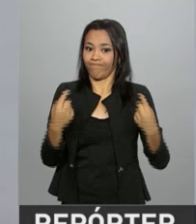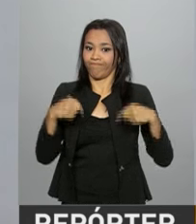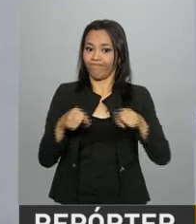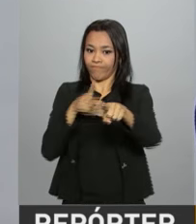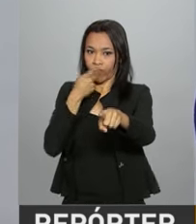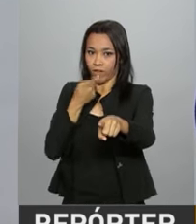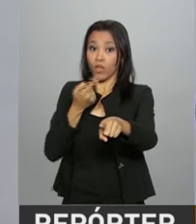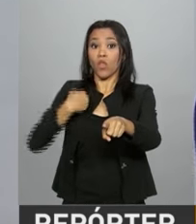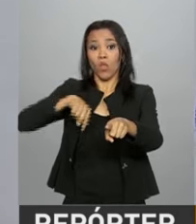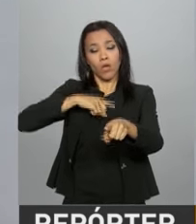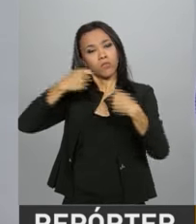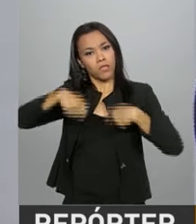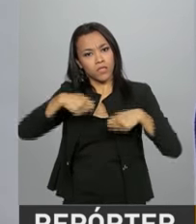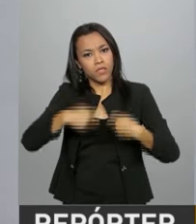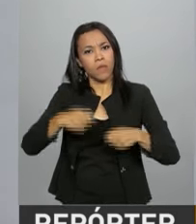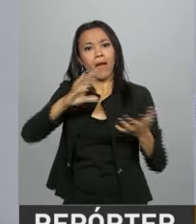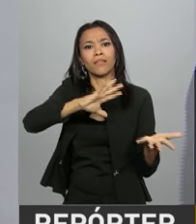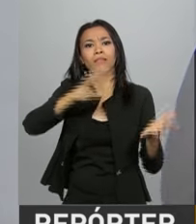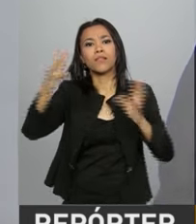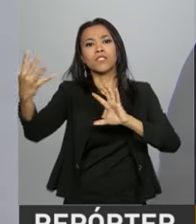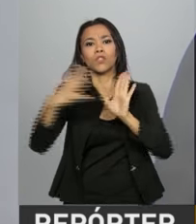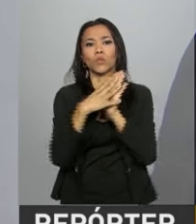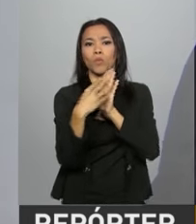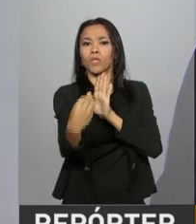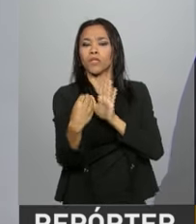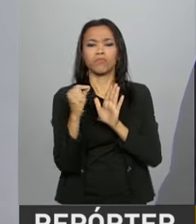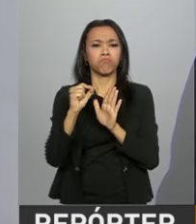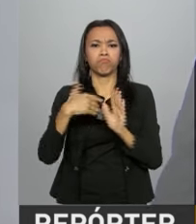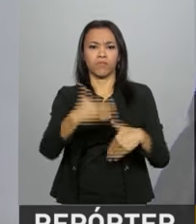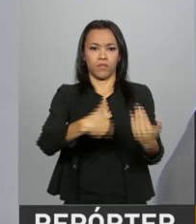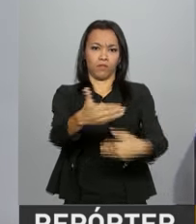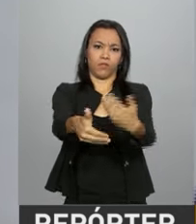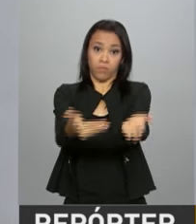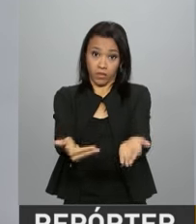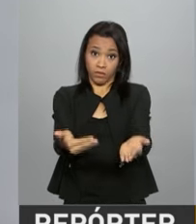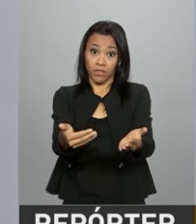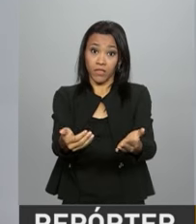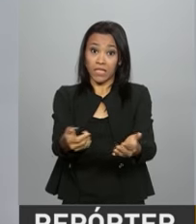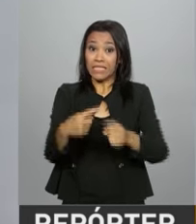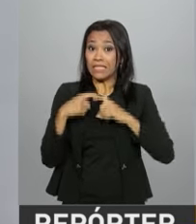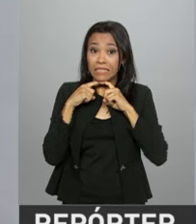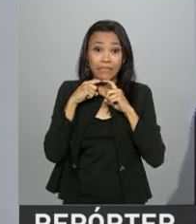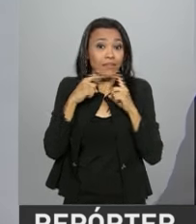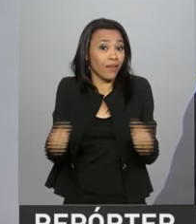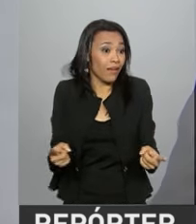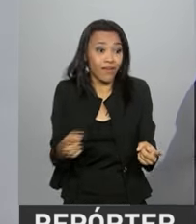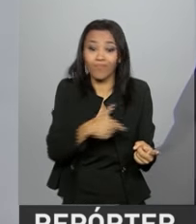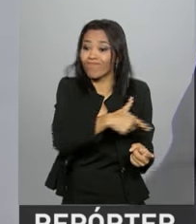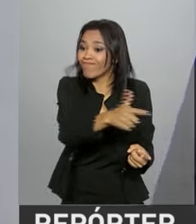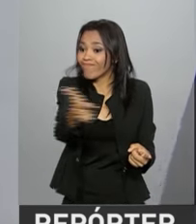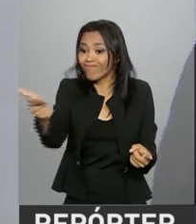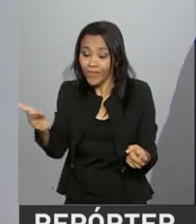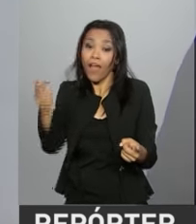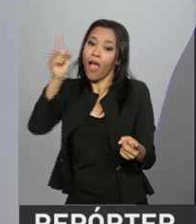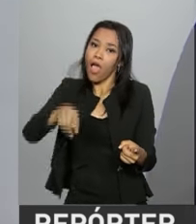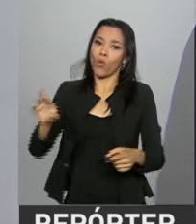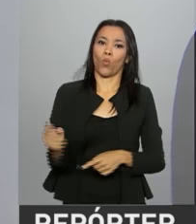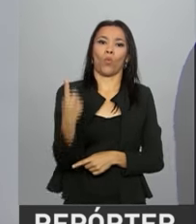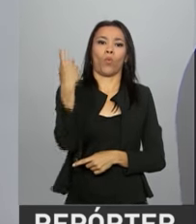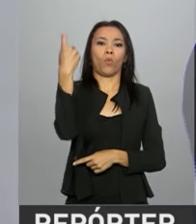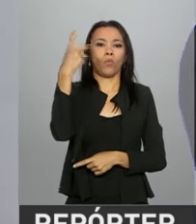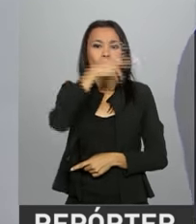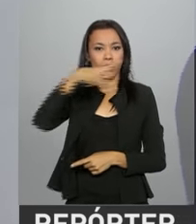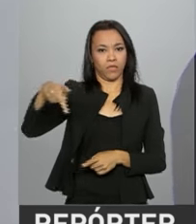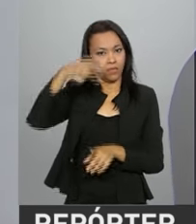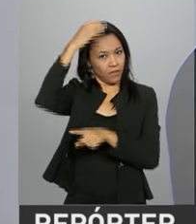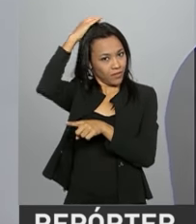precisamos fazer a transição do modelo de desenvolvimento e ninguém mais do que o presidente Michel Temer